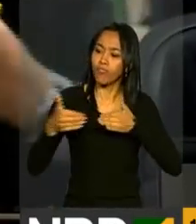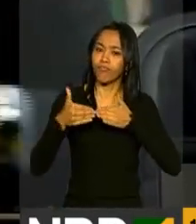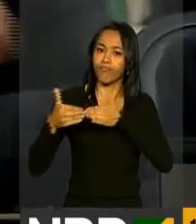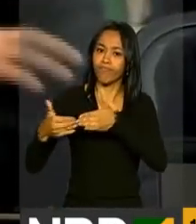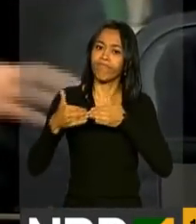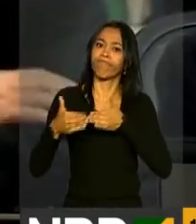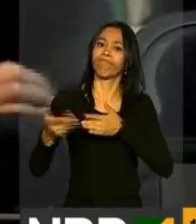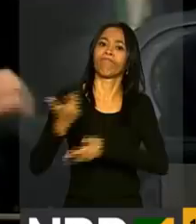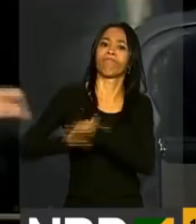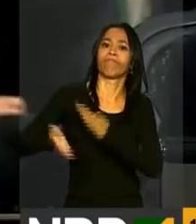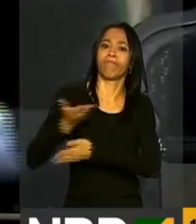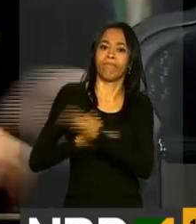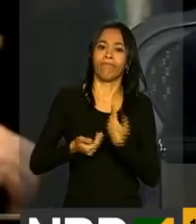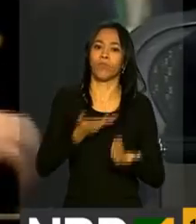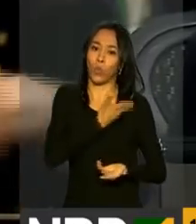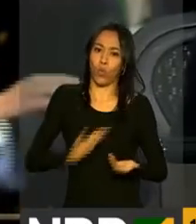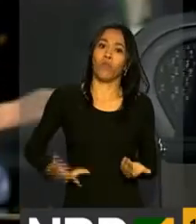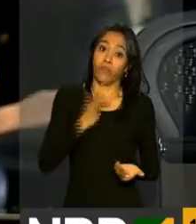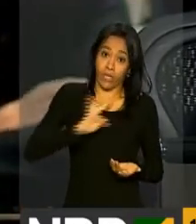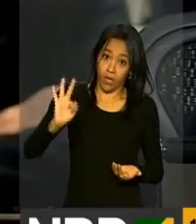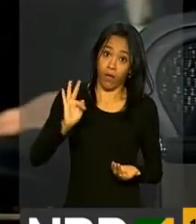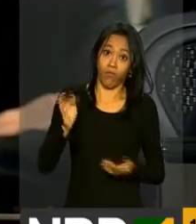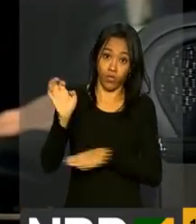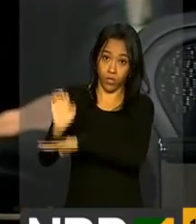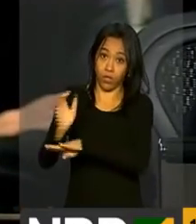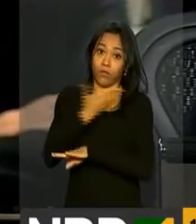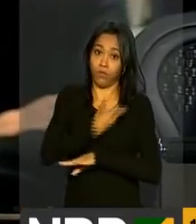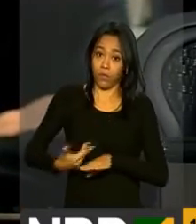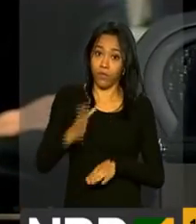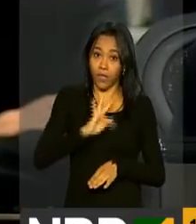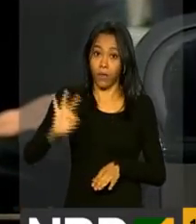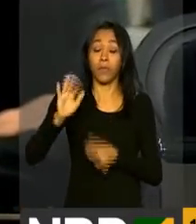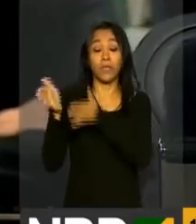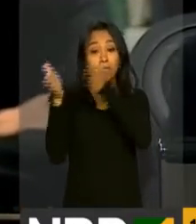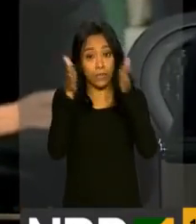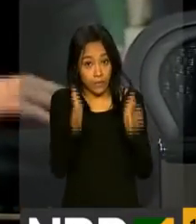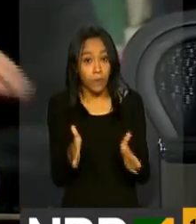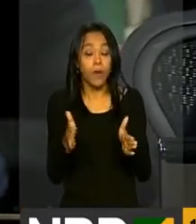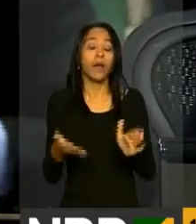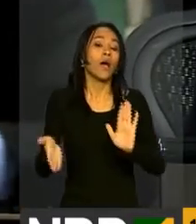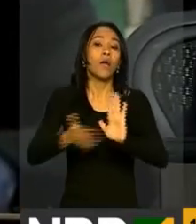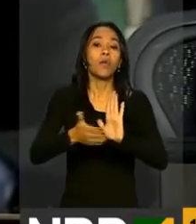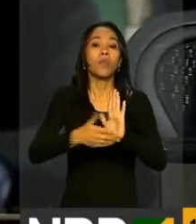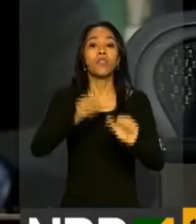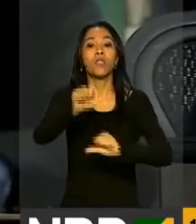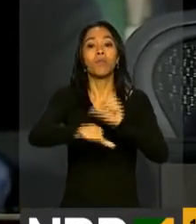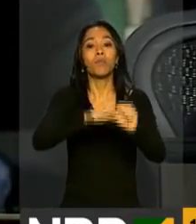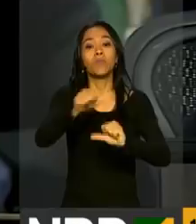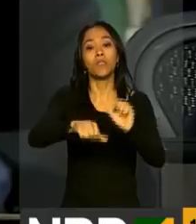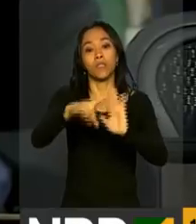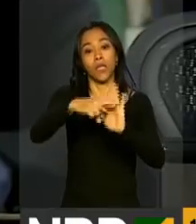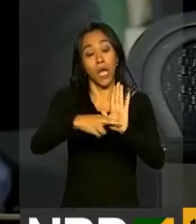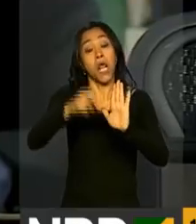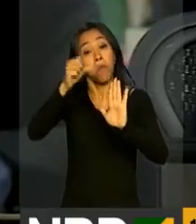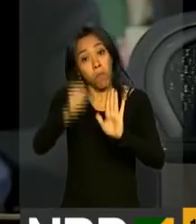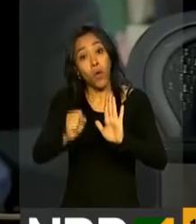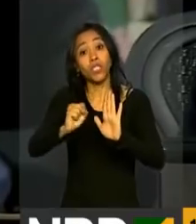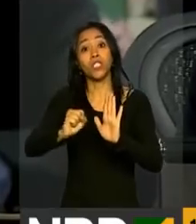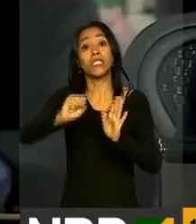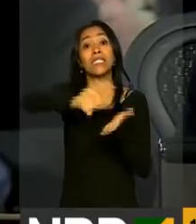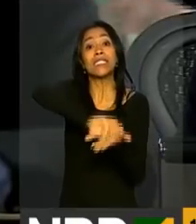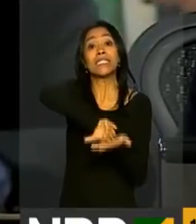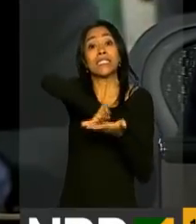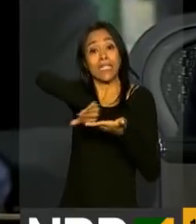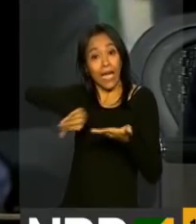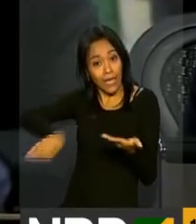então agora eu quero dizer o seguinte a previdência nos amigos ela pode eventualmente sair da pauta de votação mas